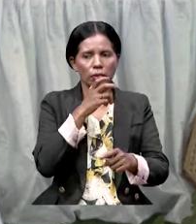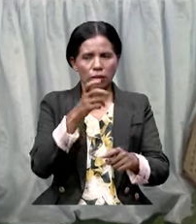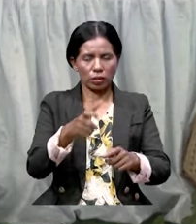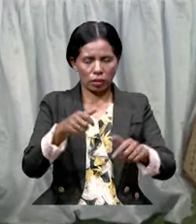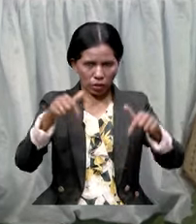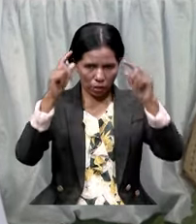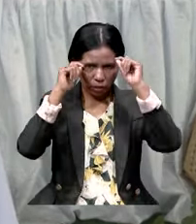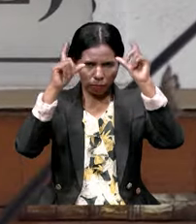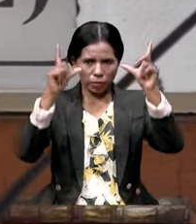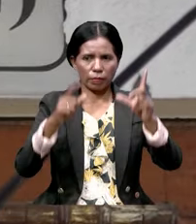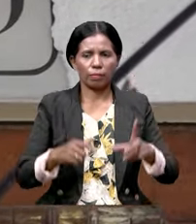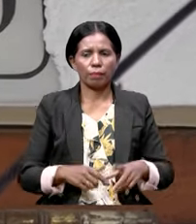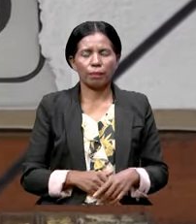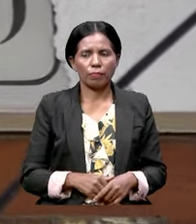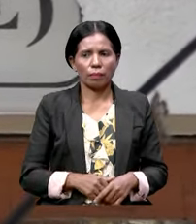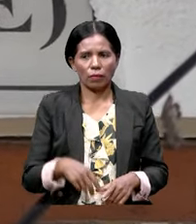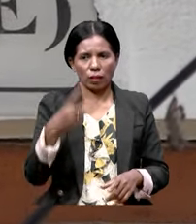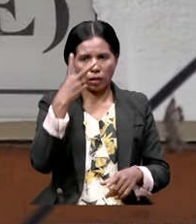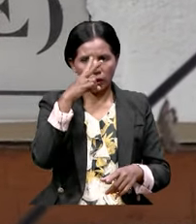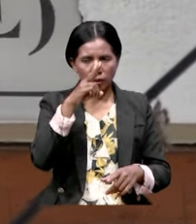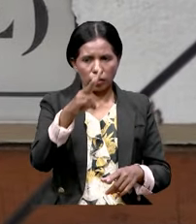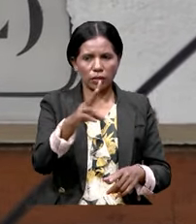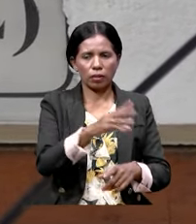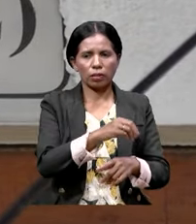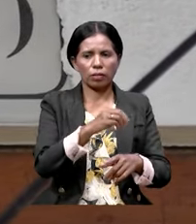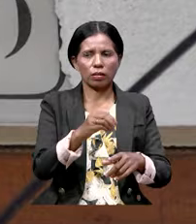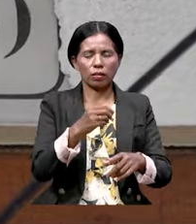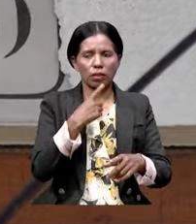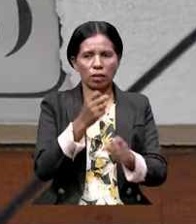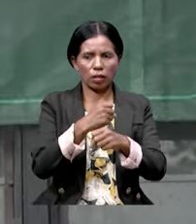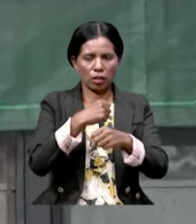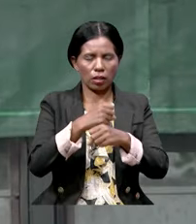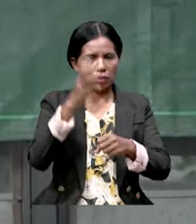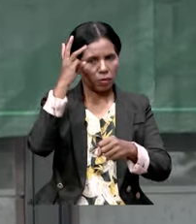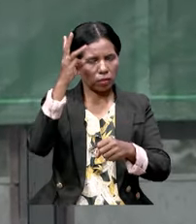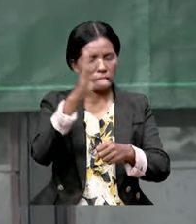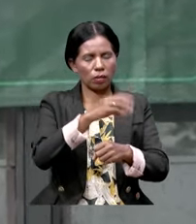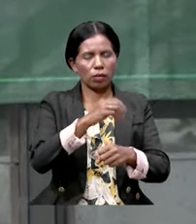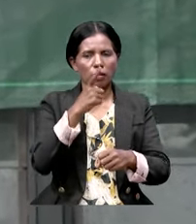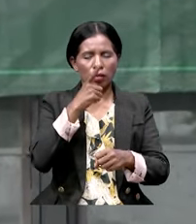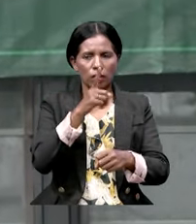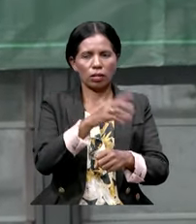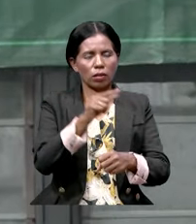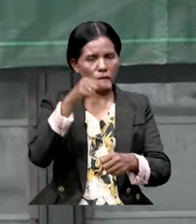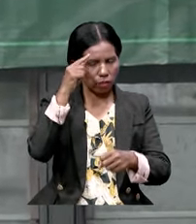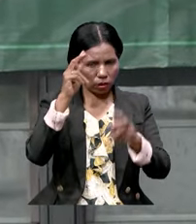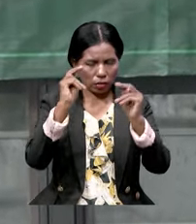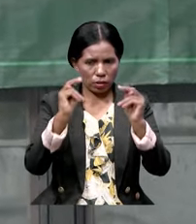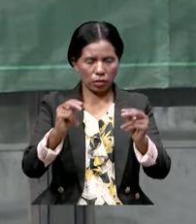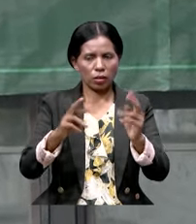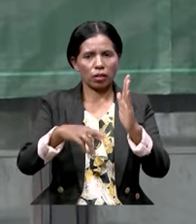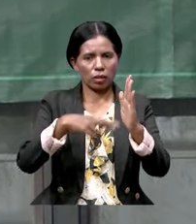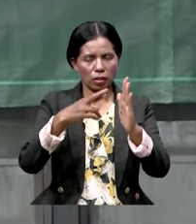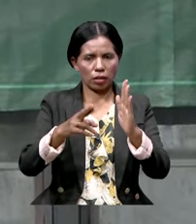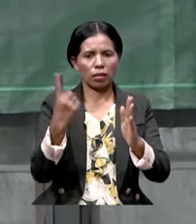Timor. Hareba lia ngoi ne be existi halo ema dúvida ho lia oficial governo precisa ir critério nebe